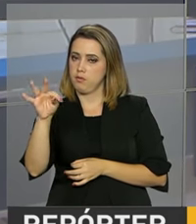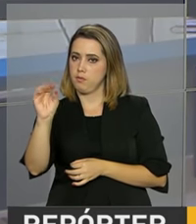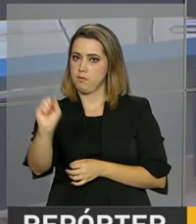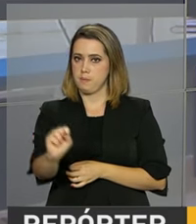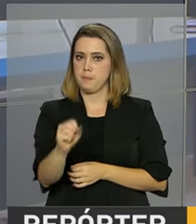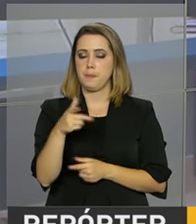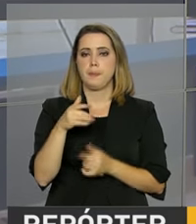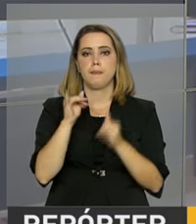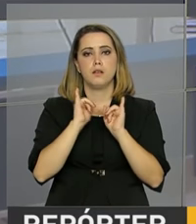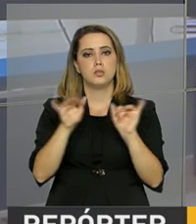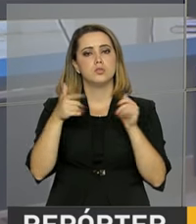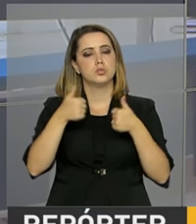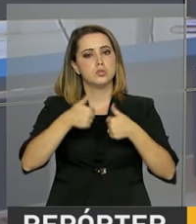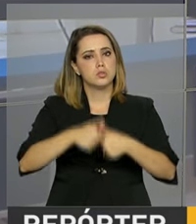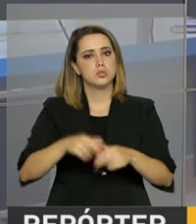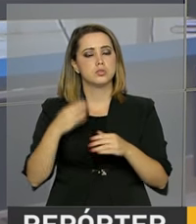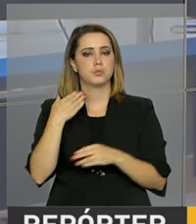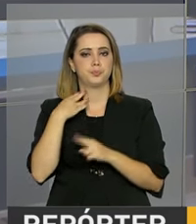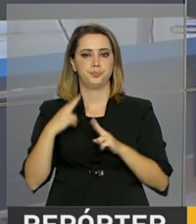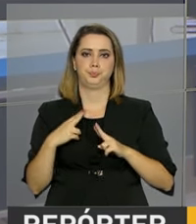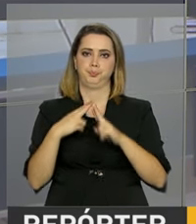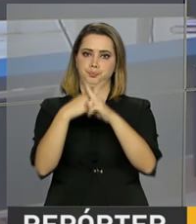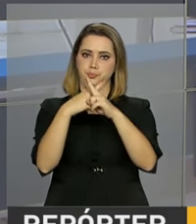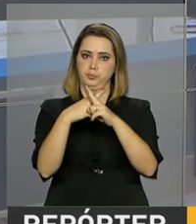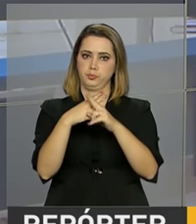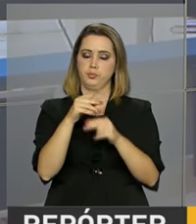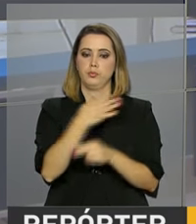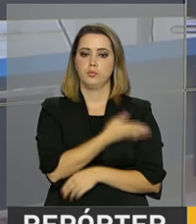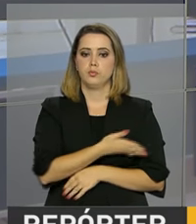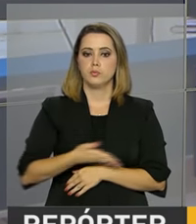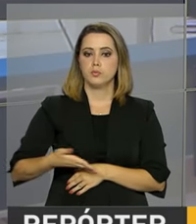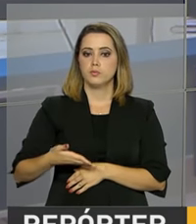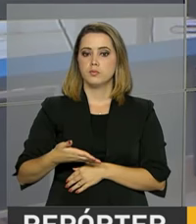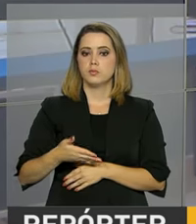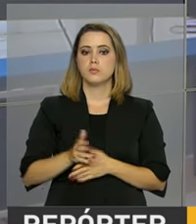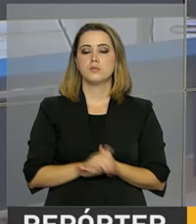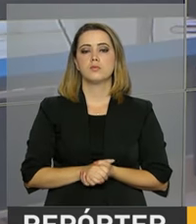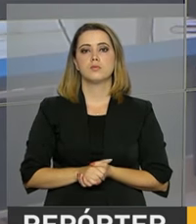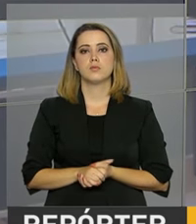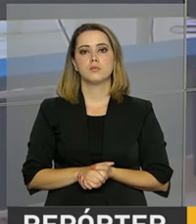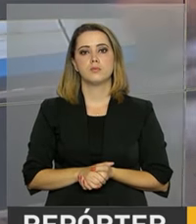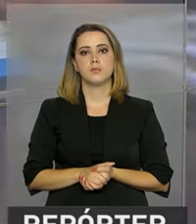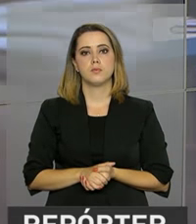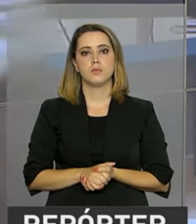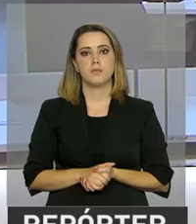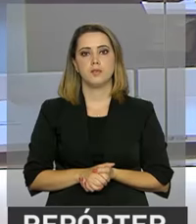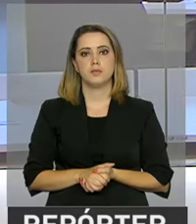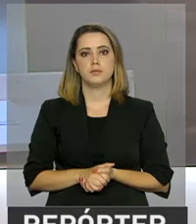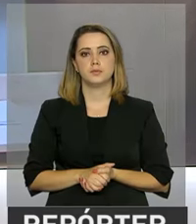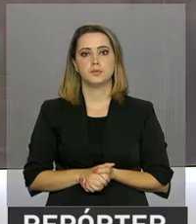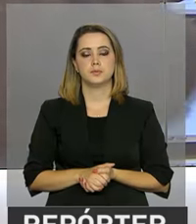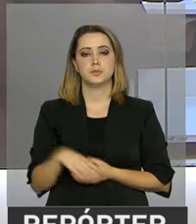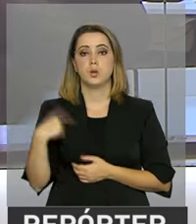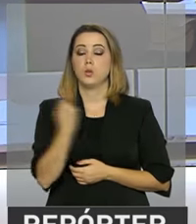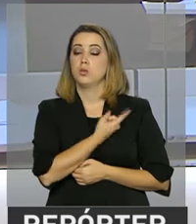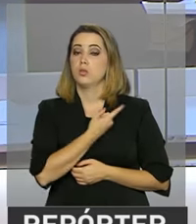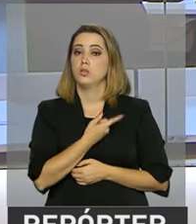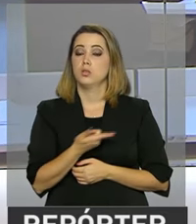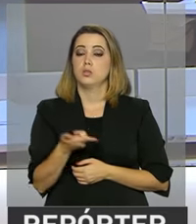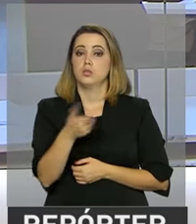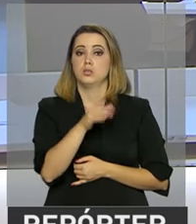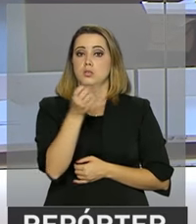FGTS estão disponíveis no site da Caixa, no endereço que aparece aí na sua tela. Nós voltamos